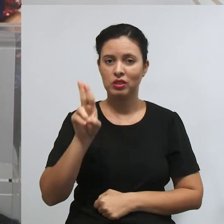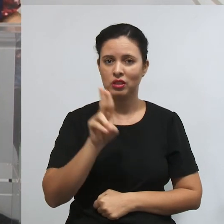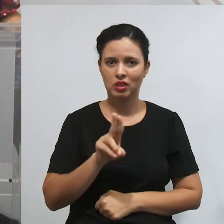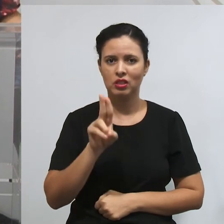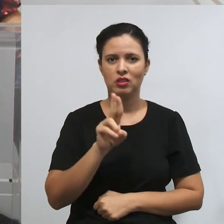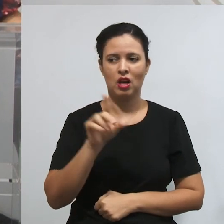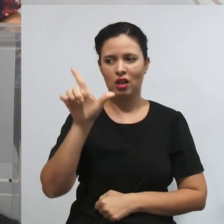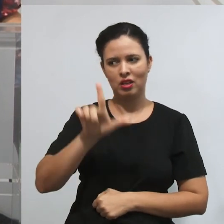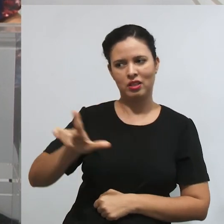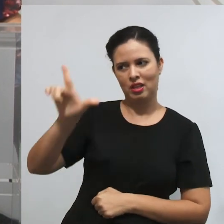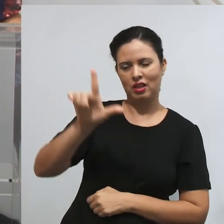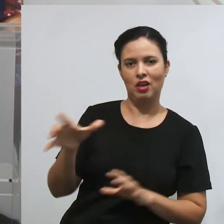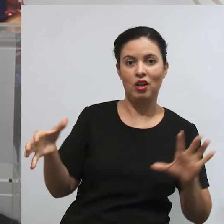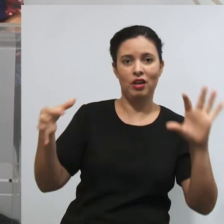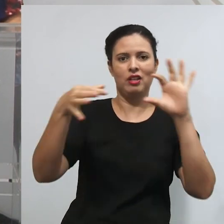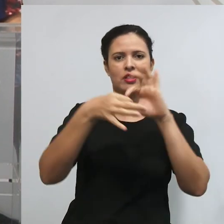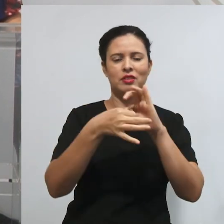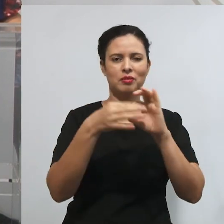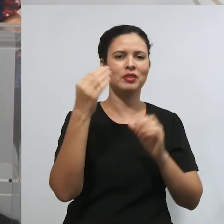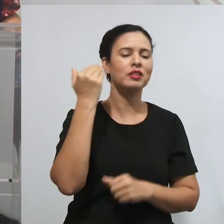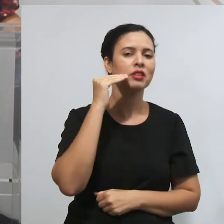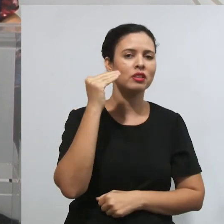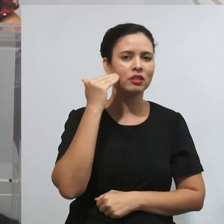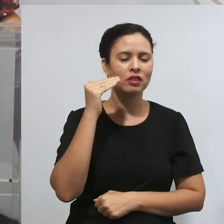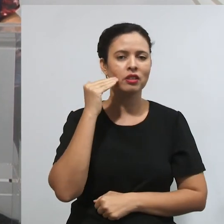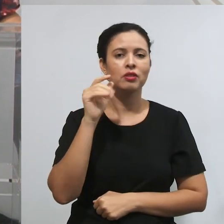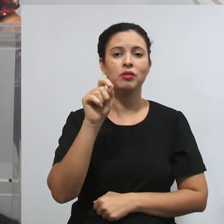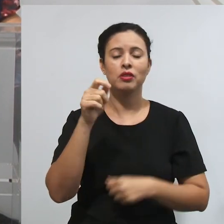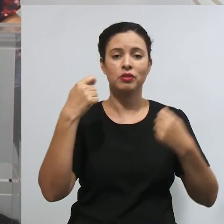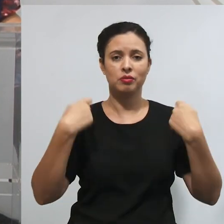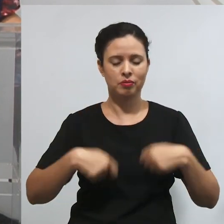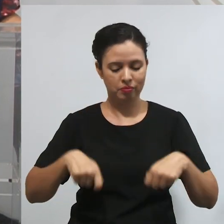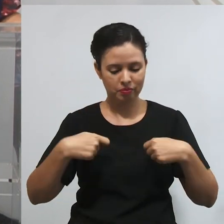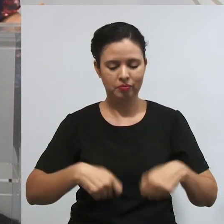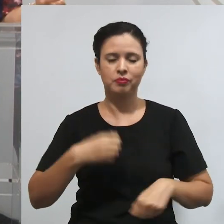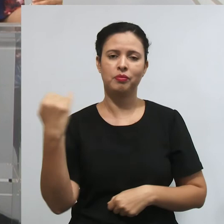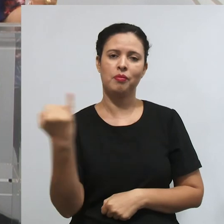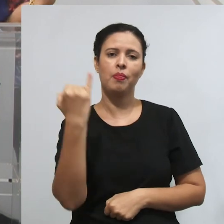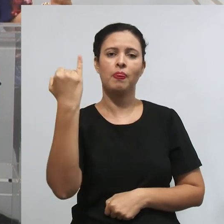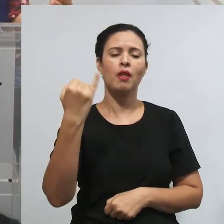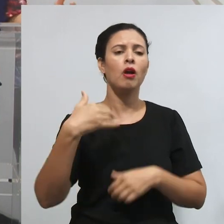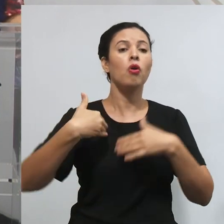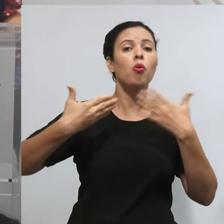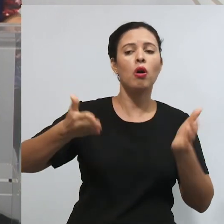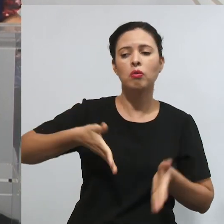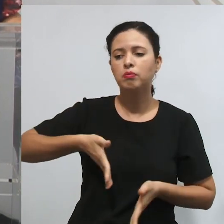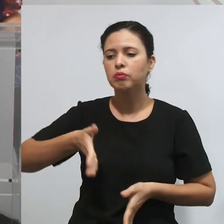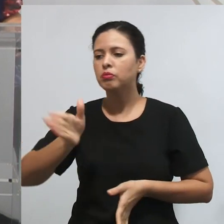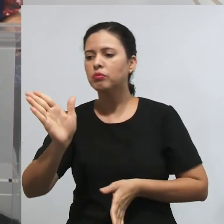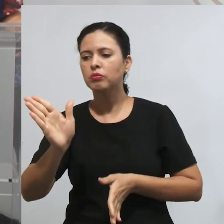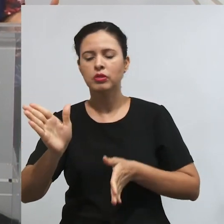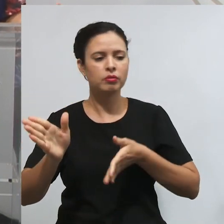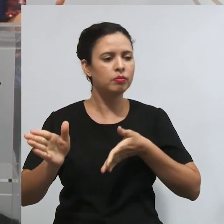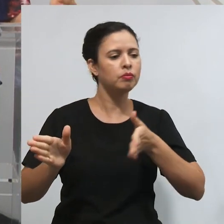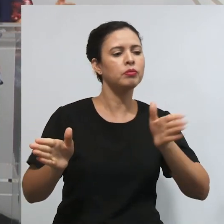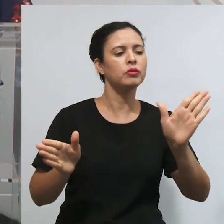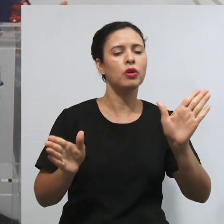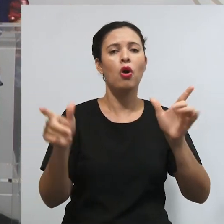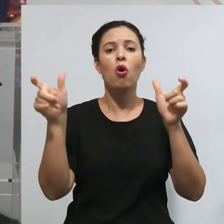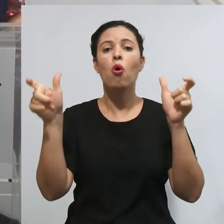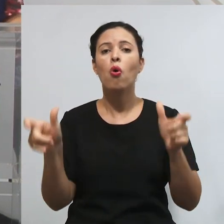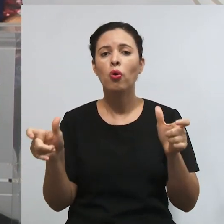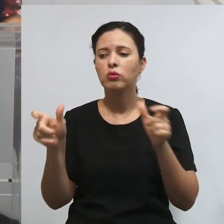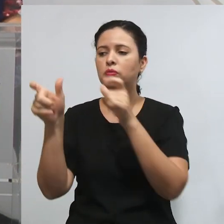com a literatura, mas para a gente entender que faz necessário, sim, a gente saber que caminho a gente quer tomar, para onde